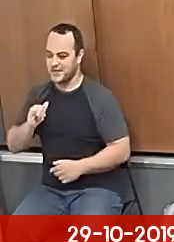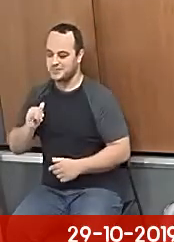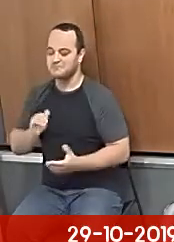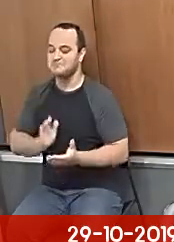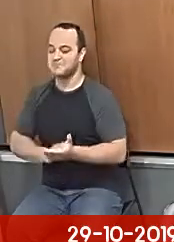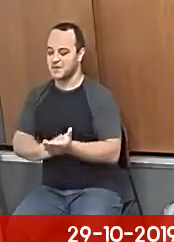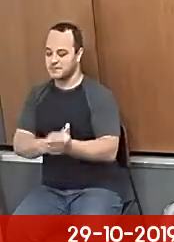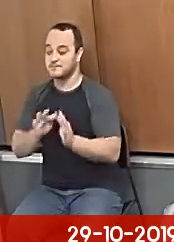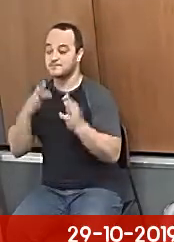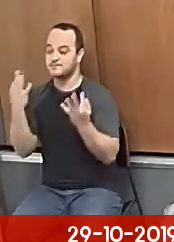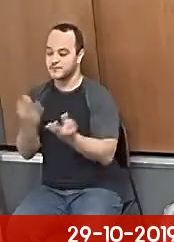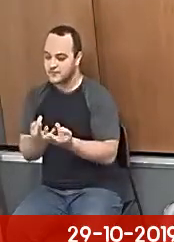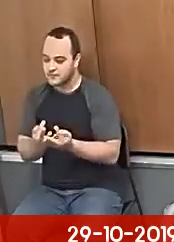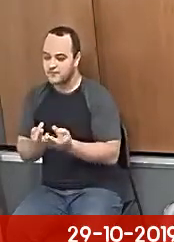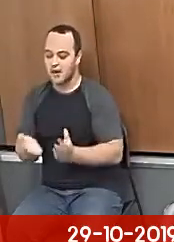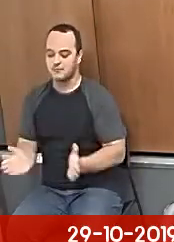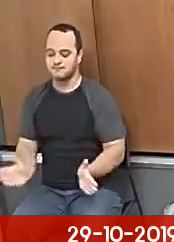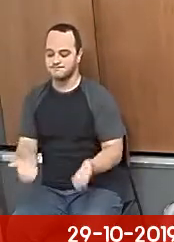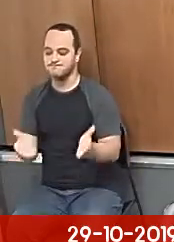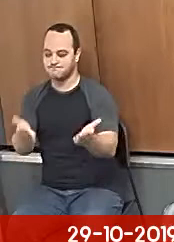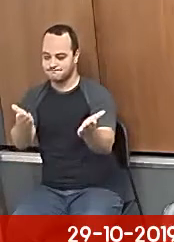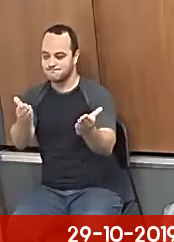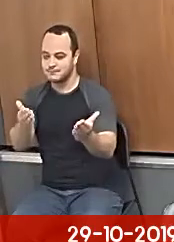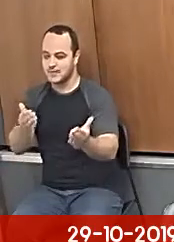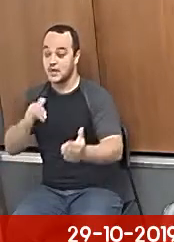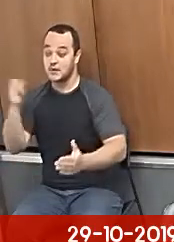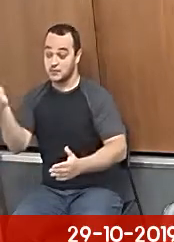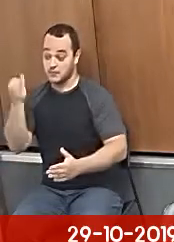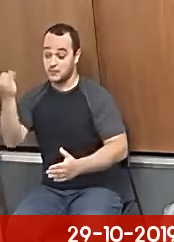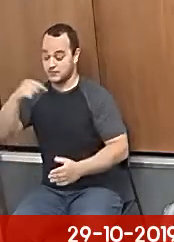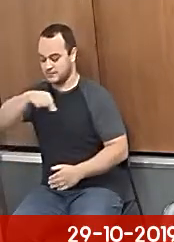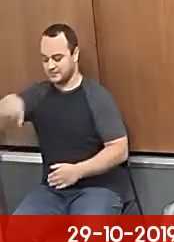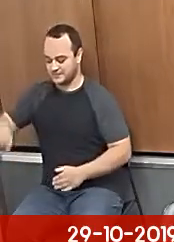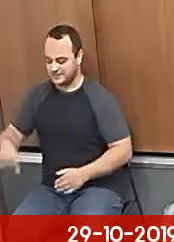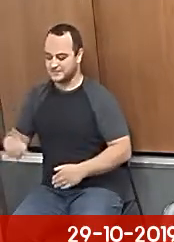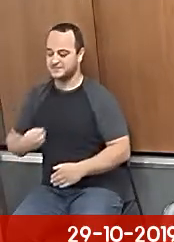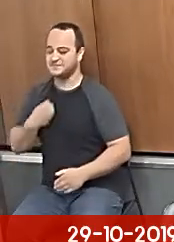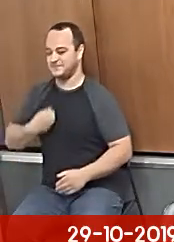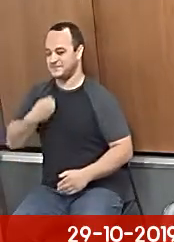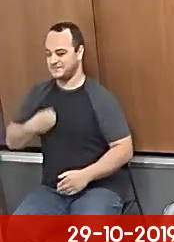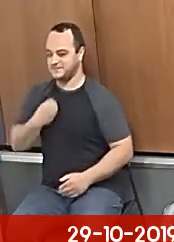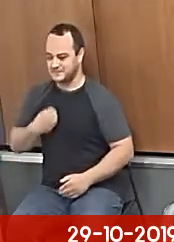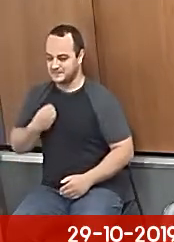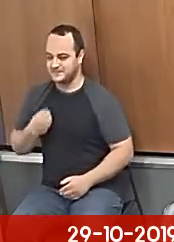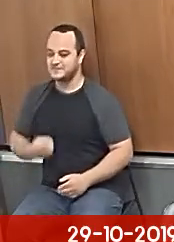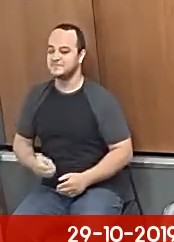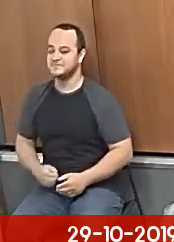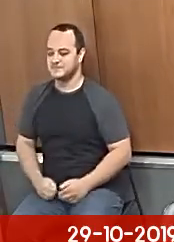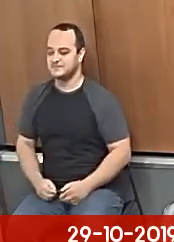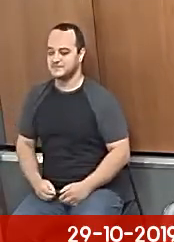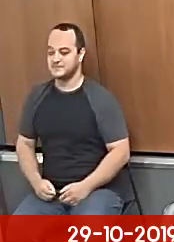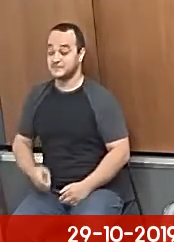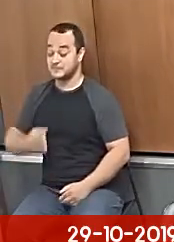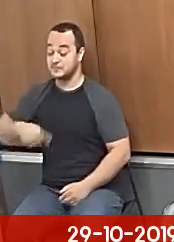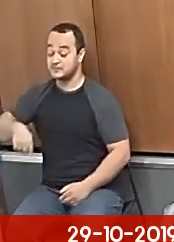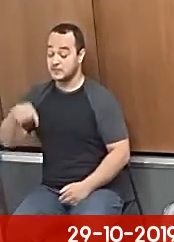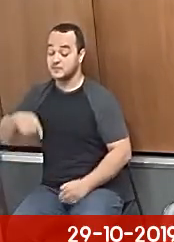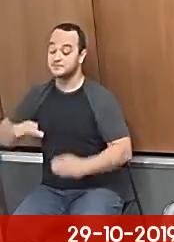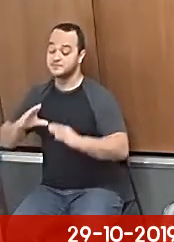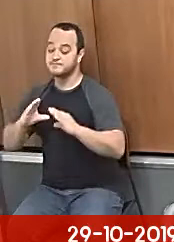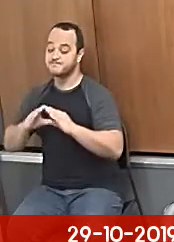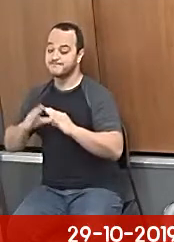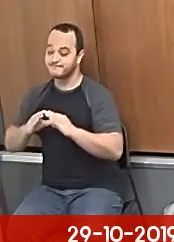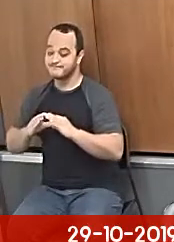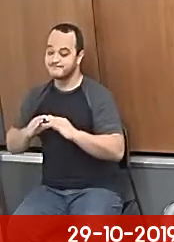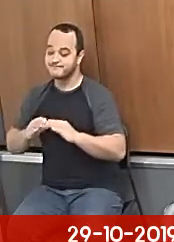família. É muito importante recebê-los aqui na Assembleia, no ambiente da comissão, que nós estamos trabalhando na tentativa de buscar